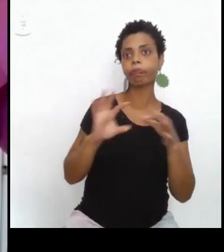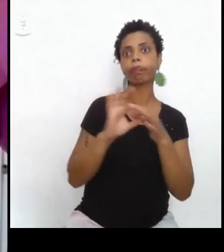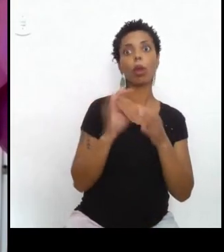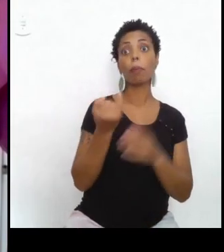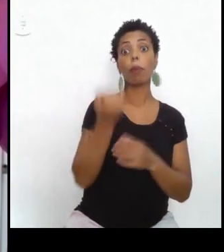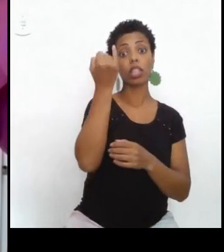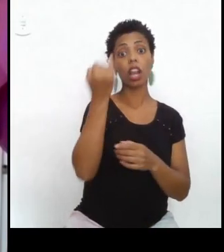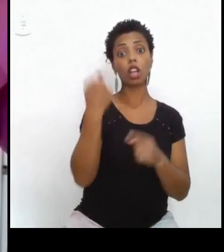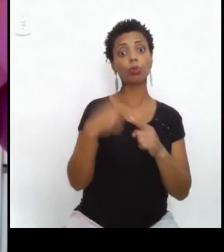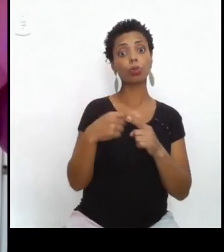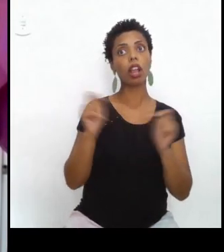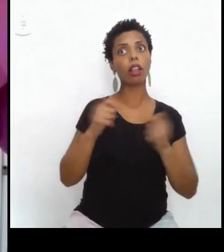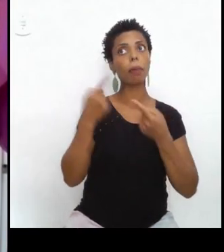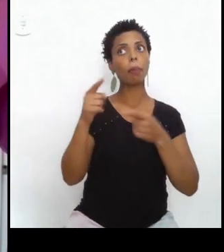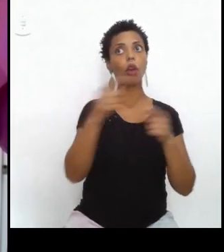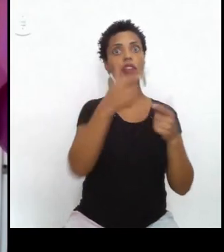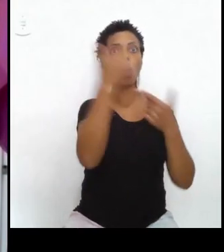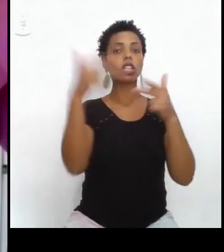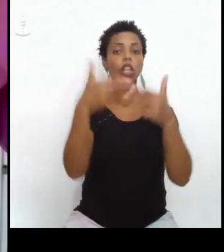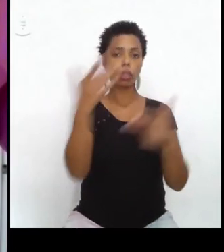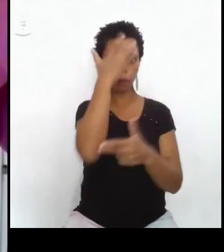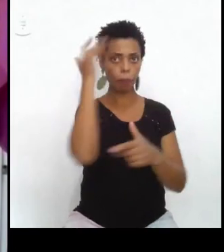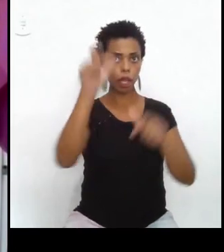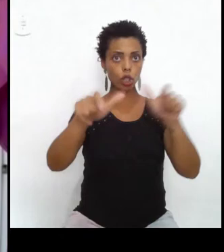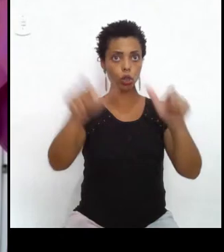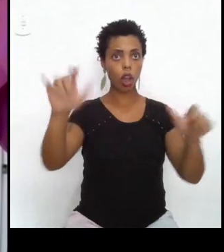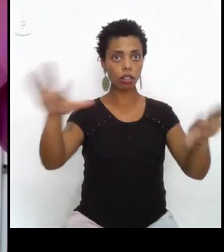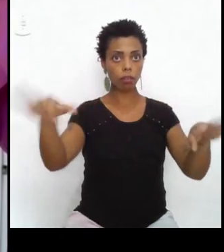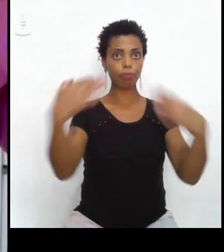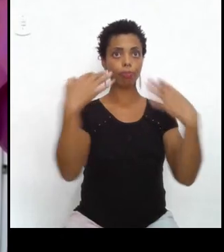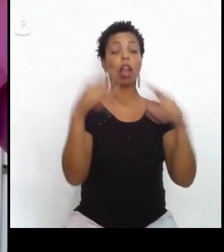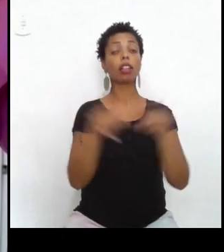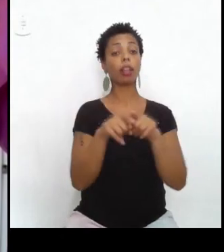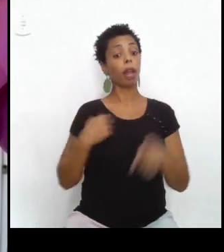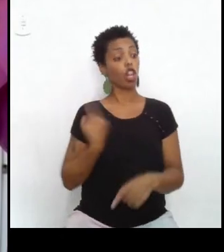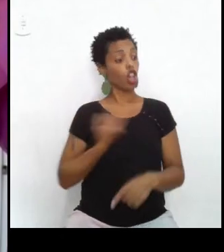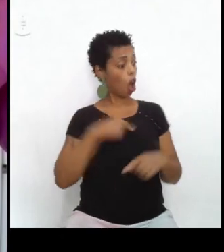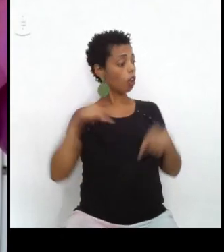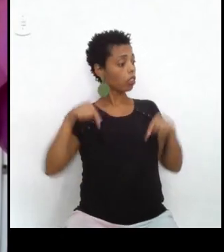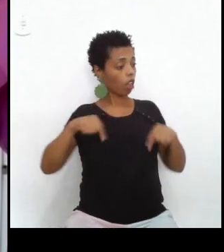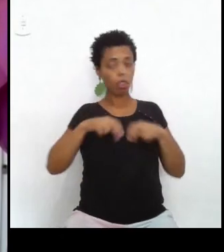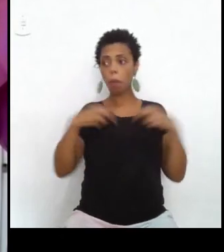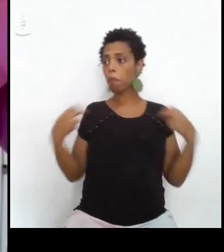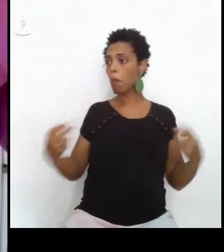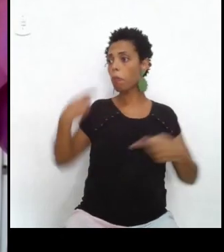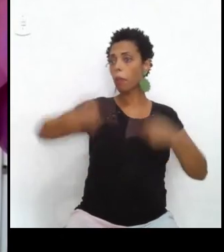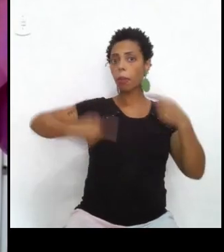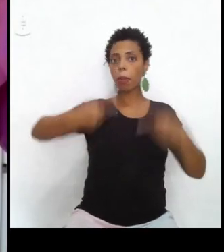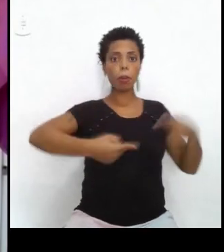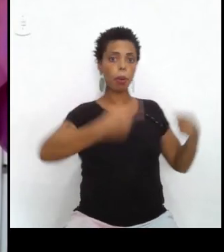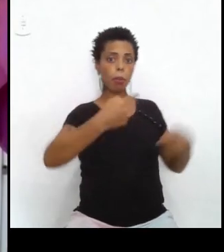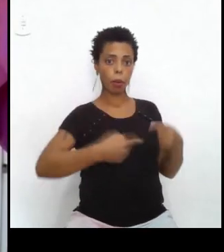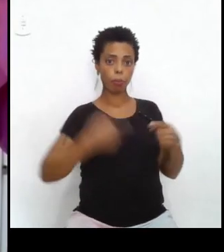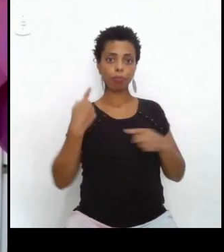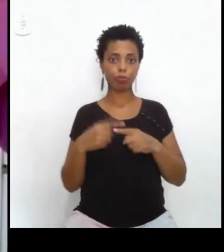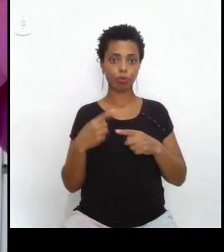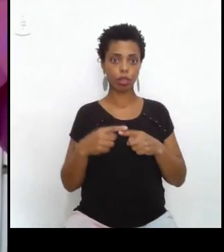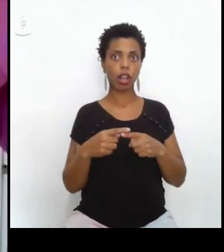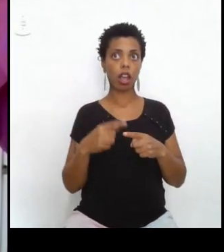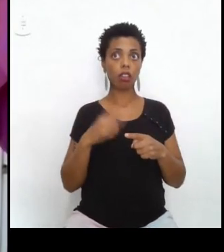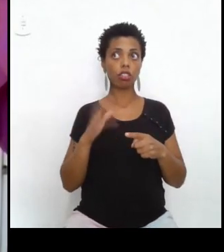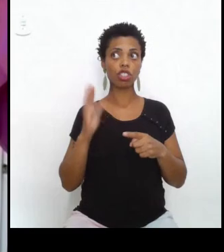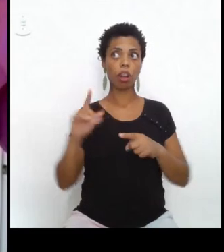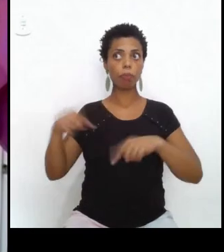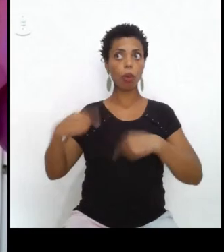Tanto para quem está nos assistindo quando tá nós aqui que estamos debatendo né feio onde e muitas vezes